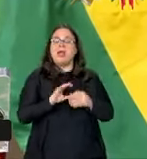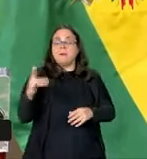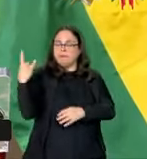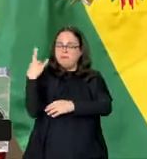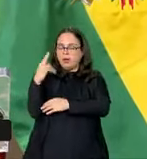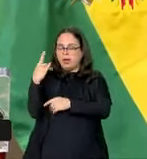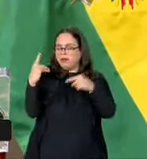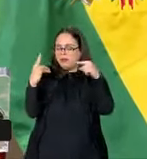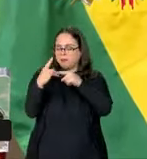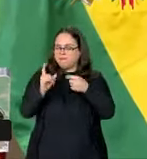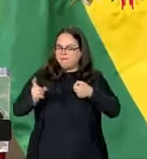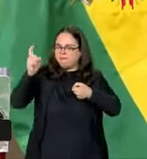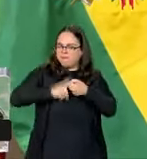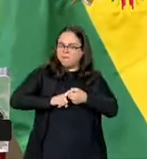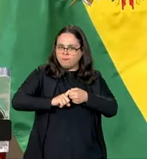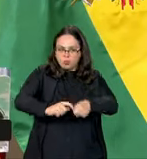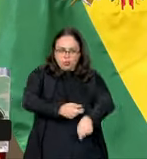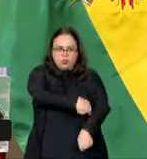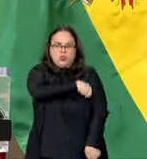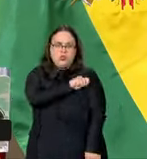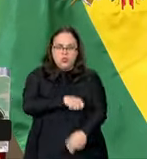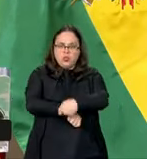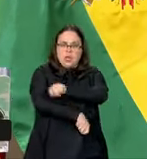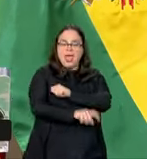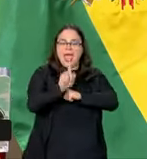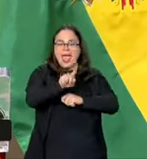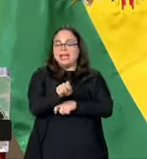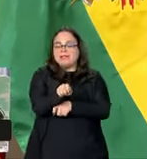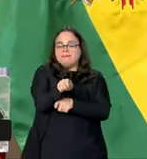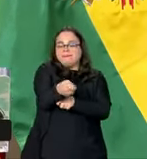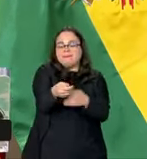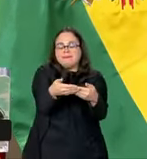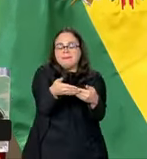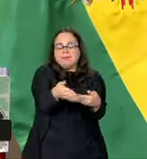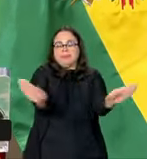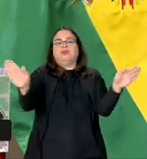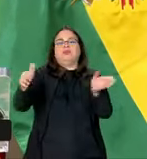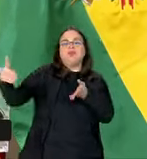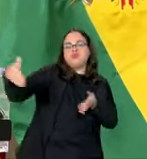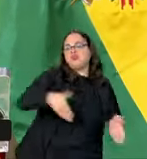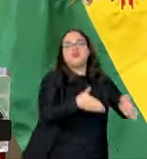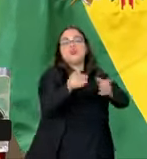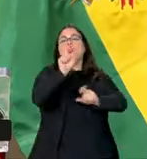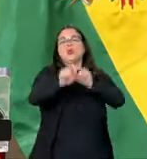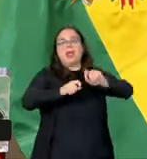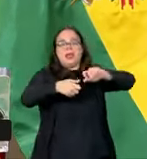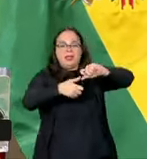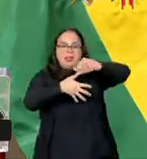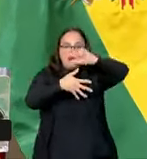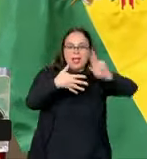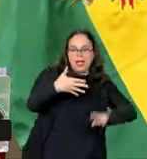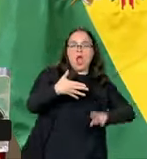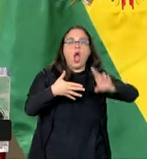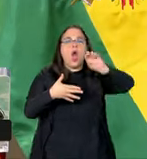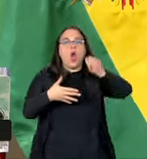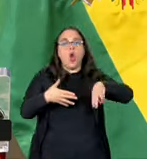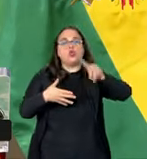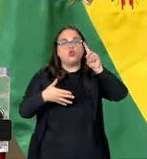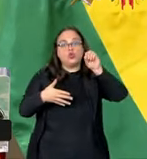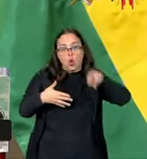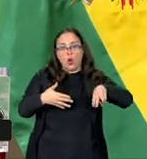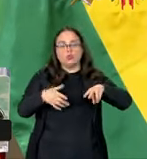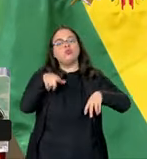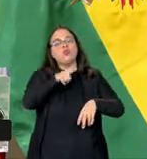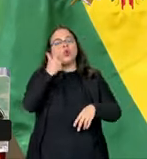é chave para a conclusão do conjunto de rotas que o Brasil tem chamado de Quadrante Rondon. Com a